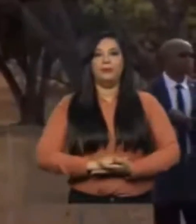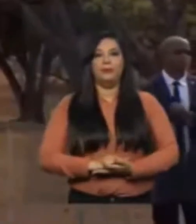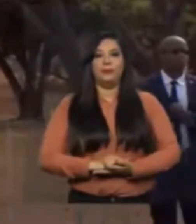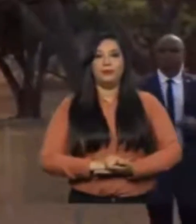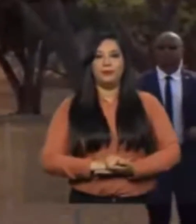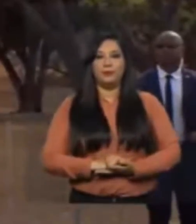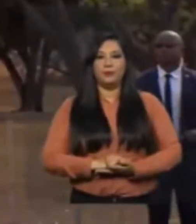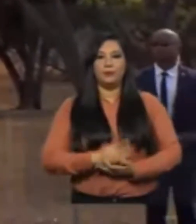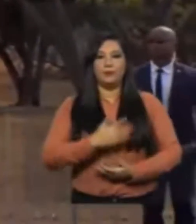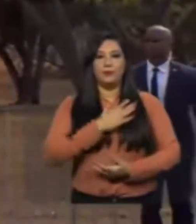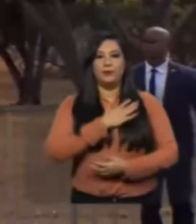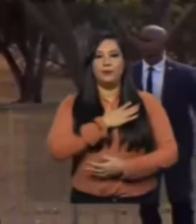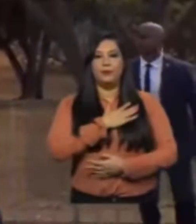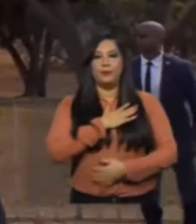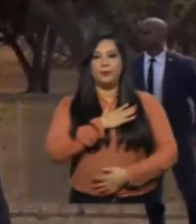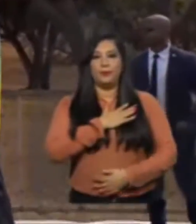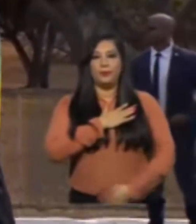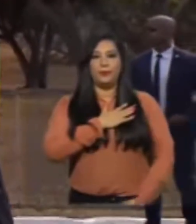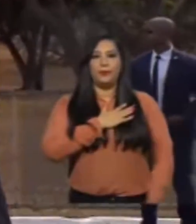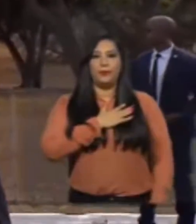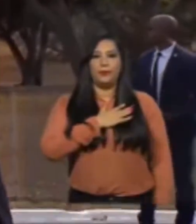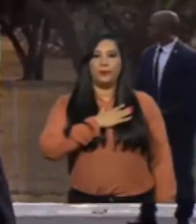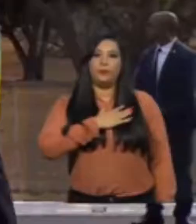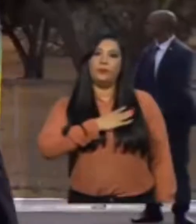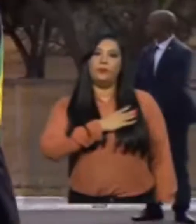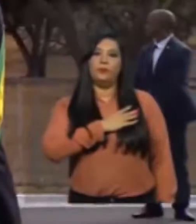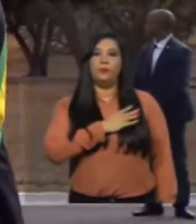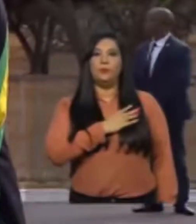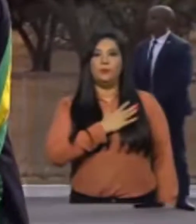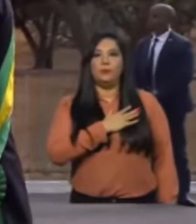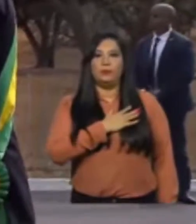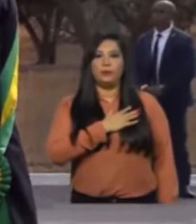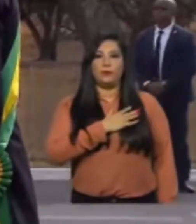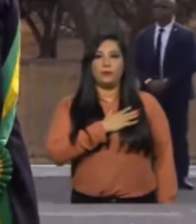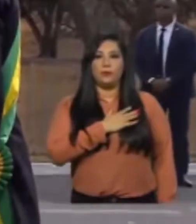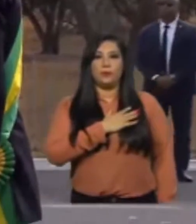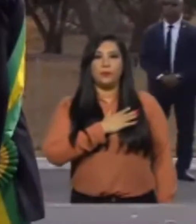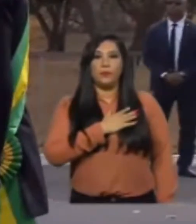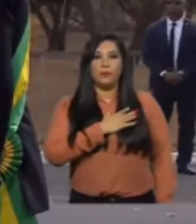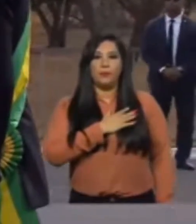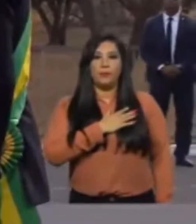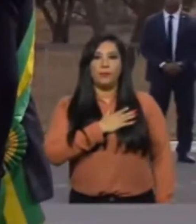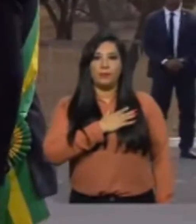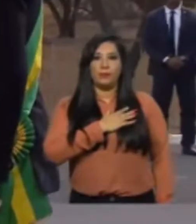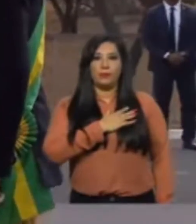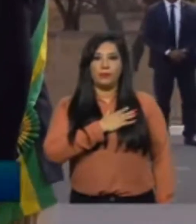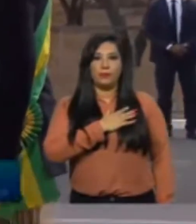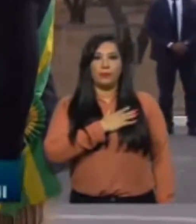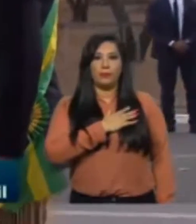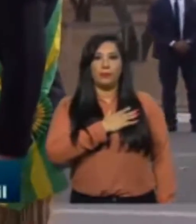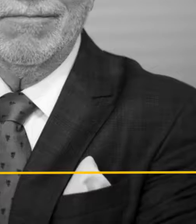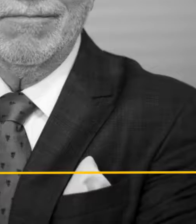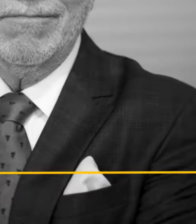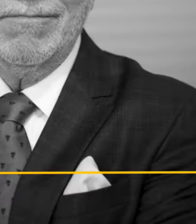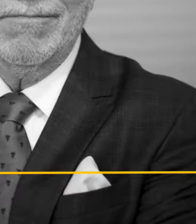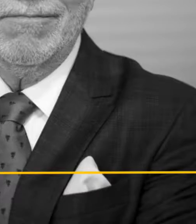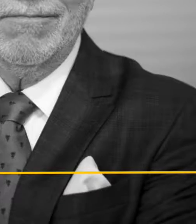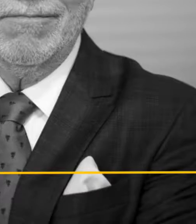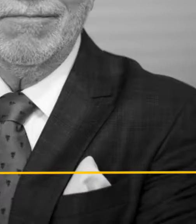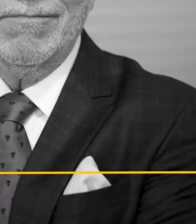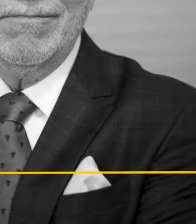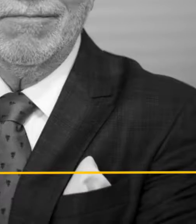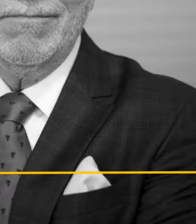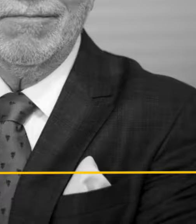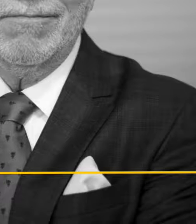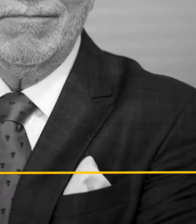Essa semana também tivemos a retomada da CPI da Inquisição, aquela CPI da pandemia que visa criminalizar apenas